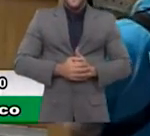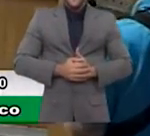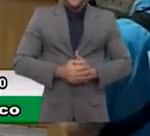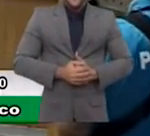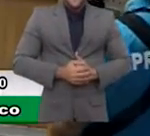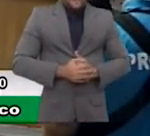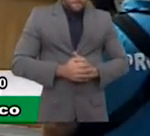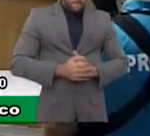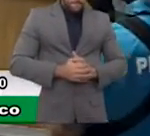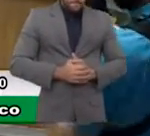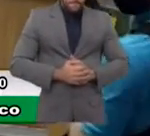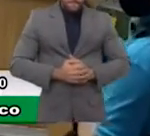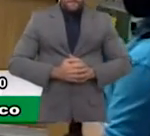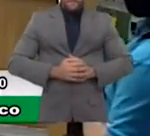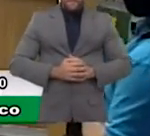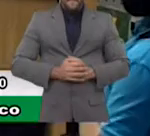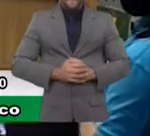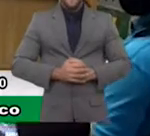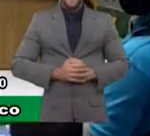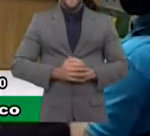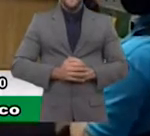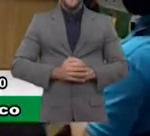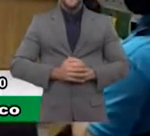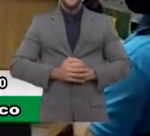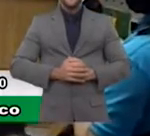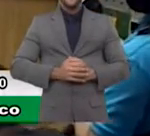Jair. Vem aqui para ele ver também.